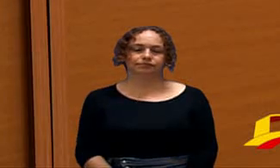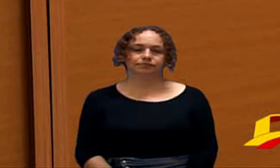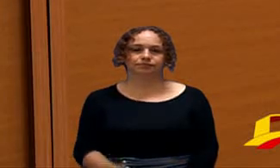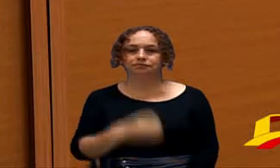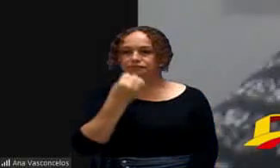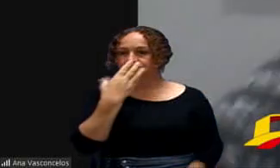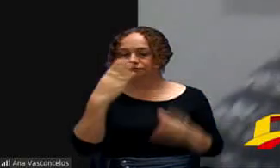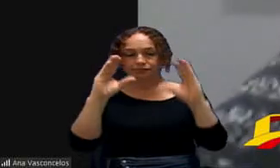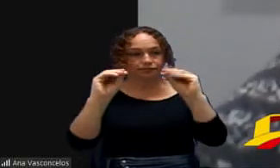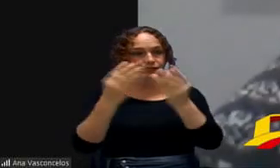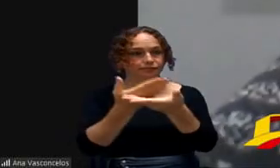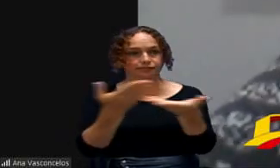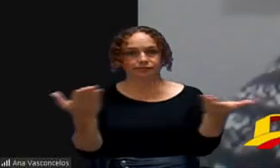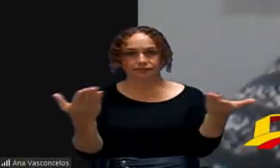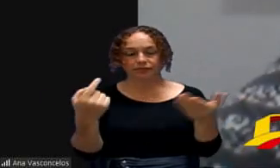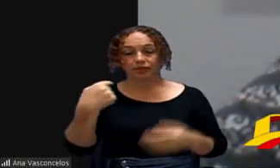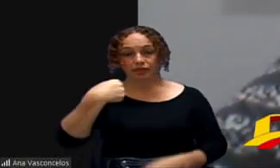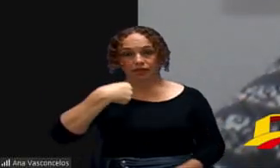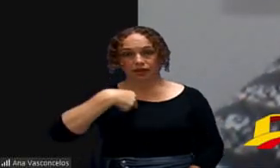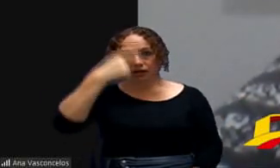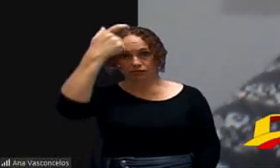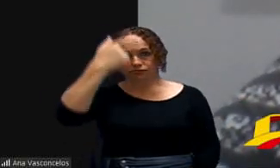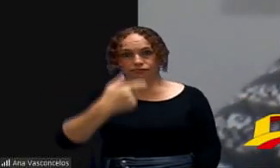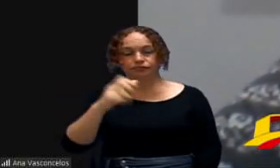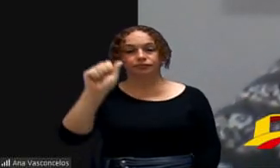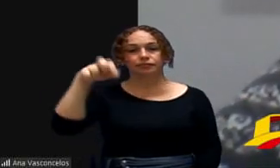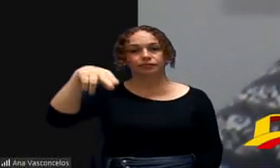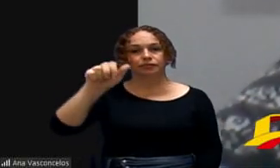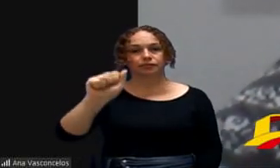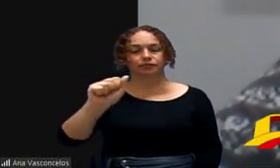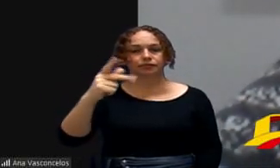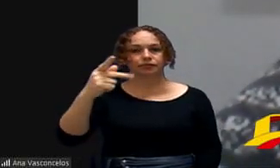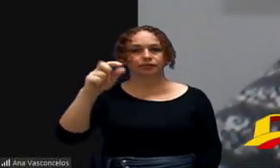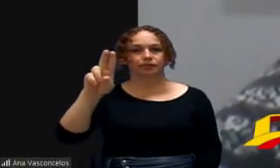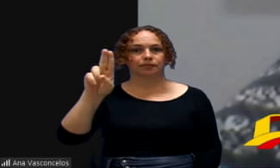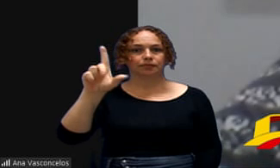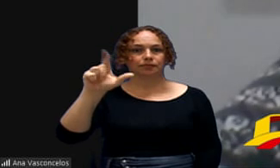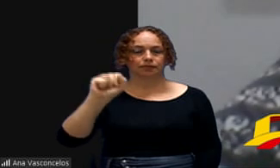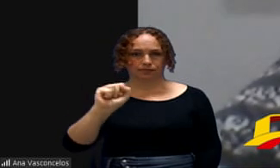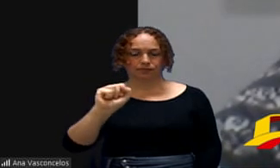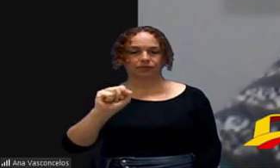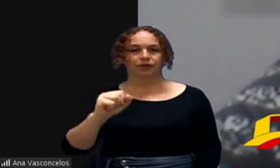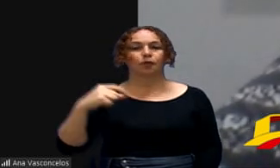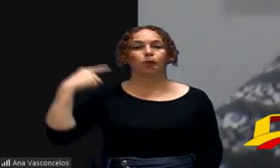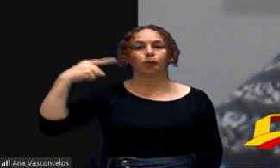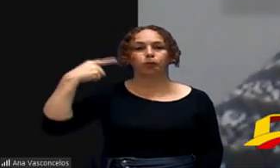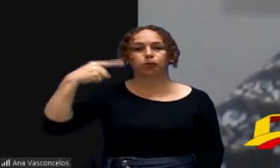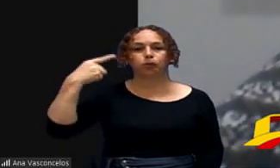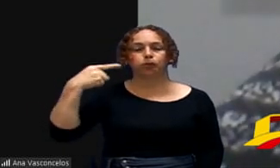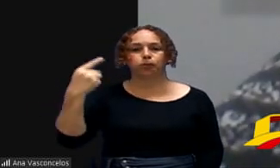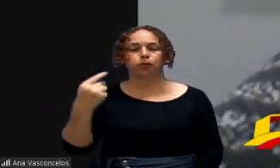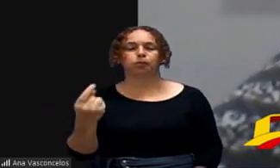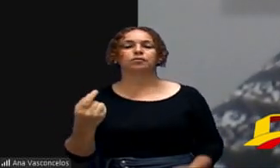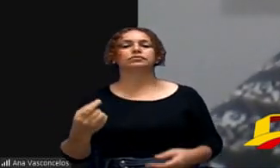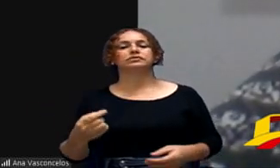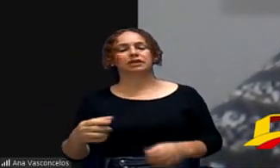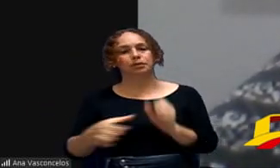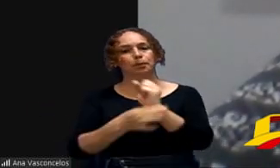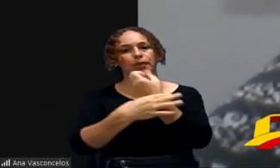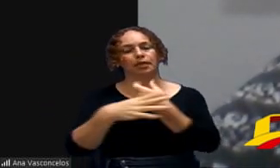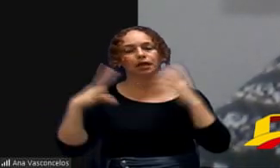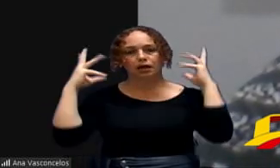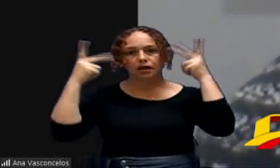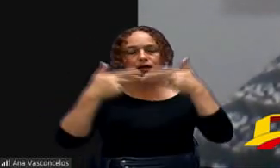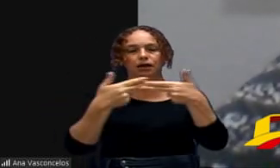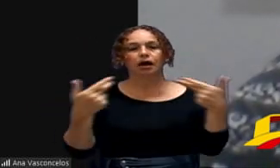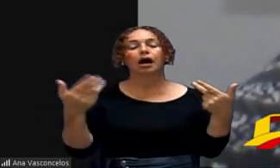Boa noite, eu sou Ana Paula de Vasconcelos, advogada do Fórum Nacional de Proteção e Defesa Animal, e venho aqui expor meus